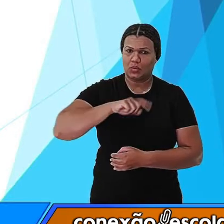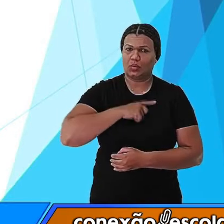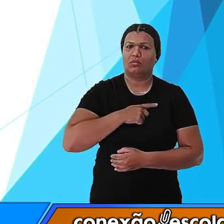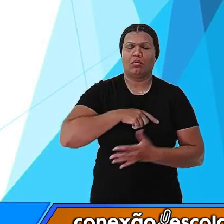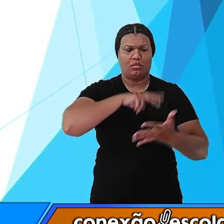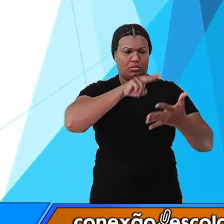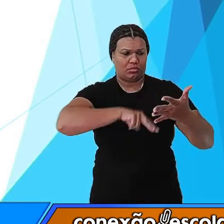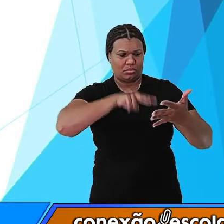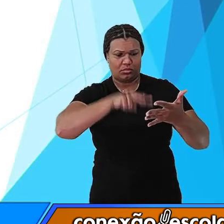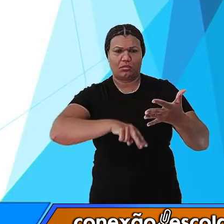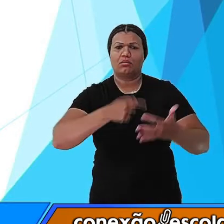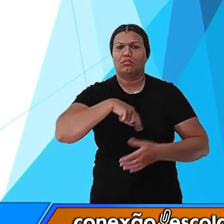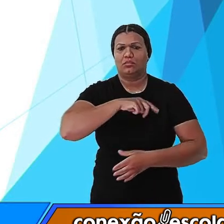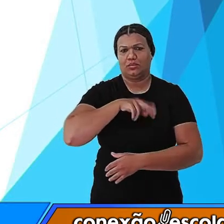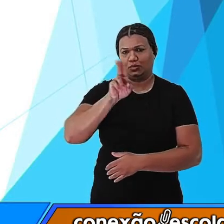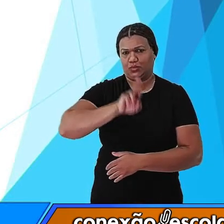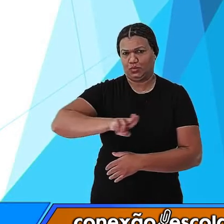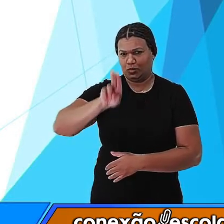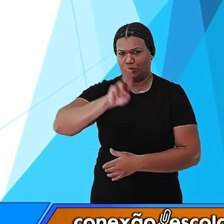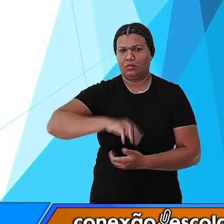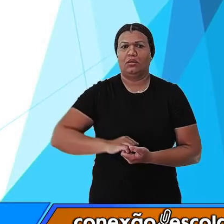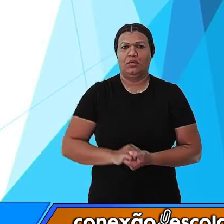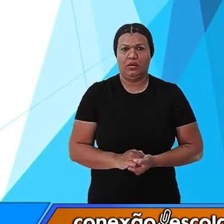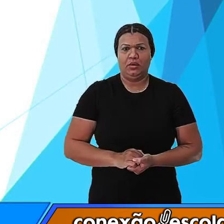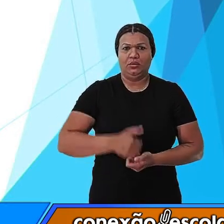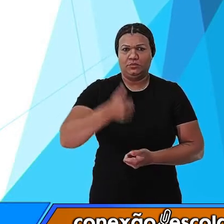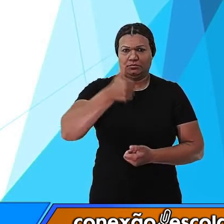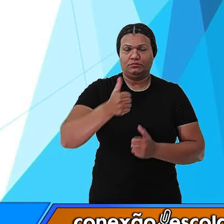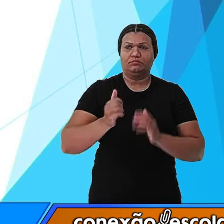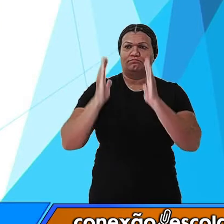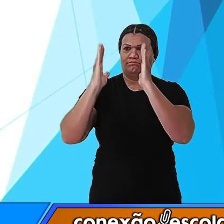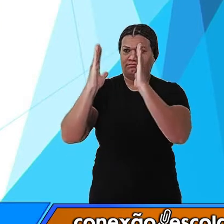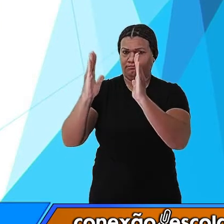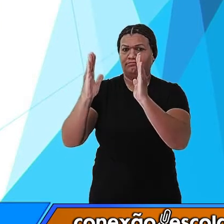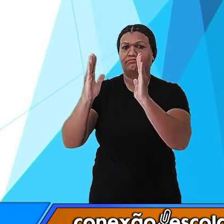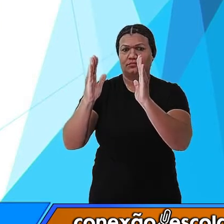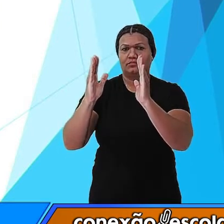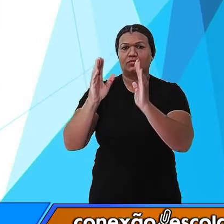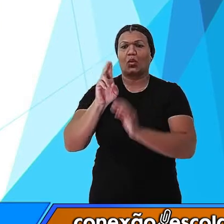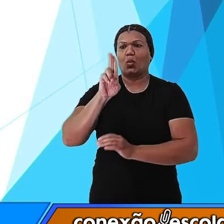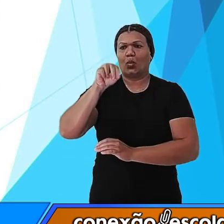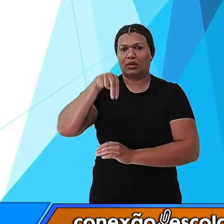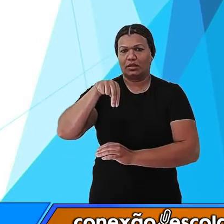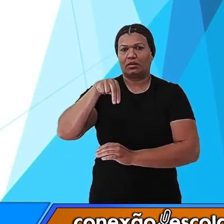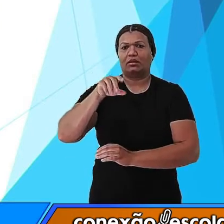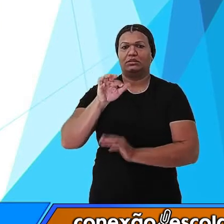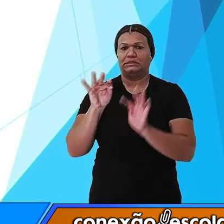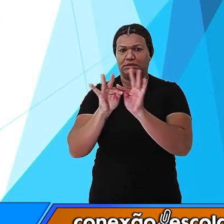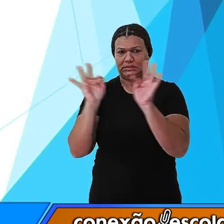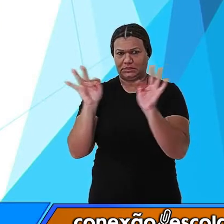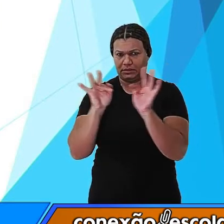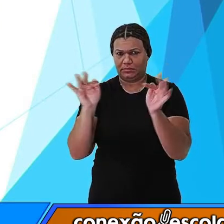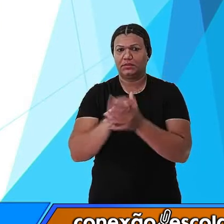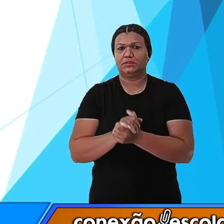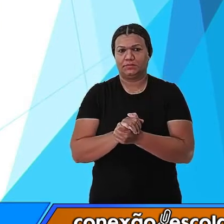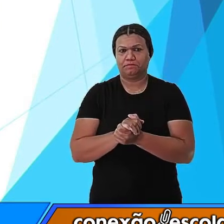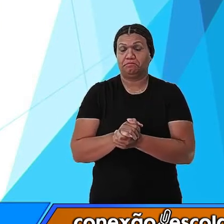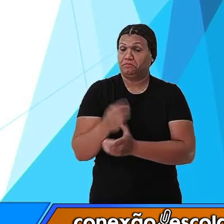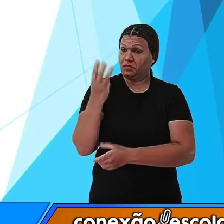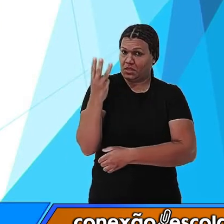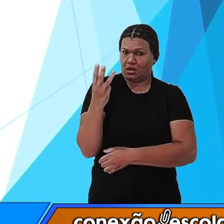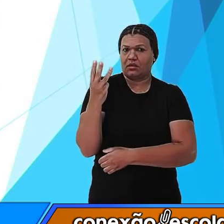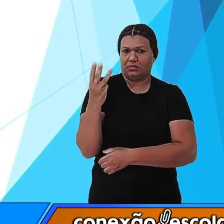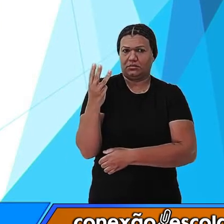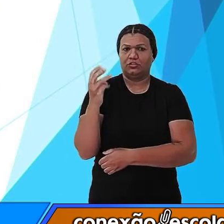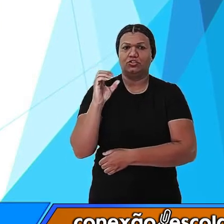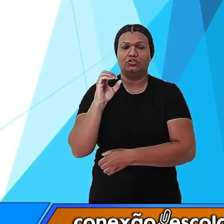lemos, que nós utilizamos. Então, a primeira classe é das unidades simples, 3 ordens, unidades,